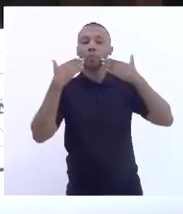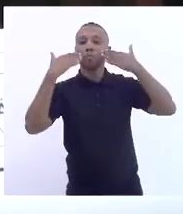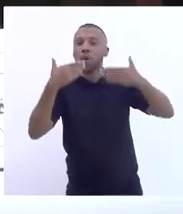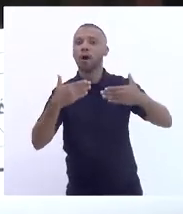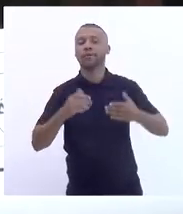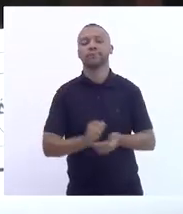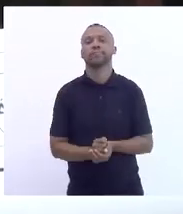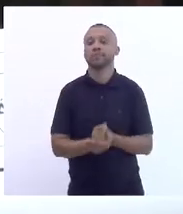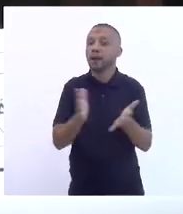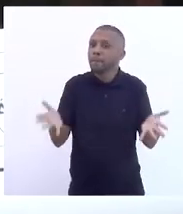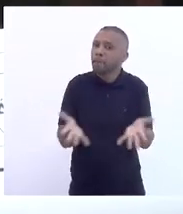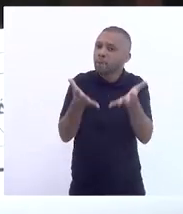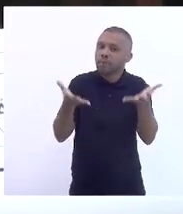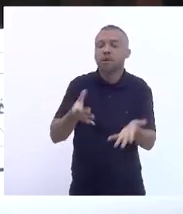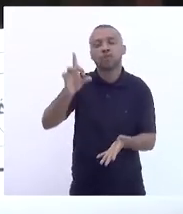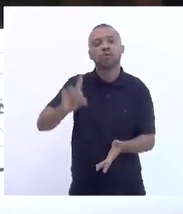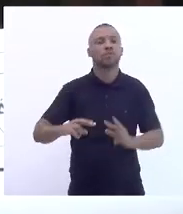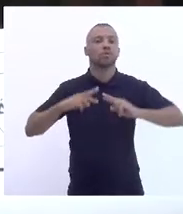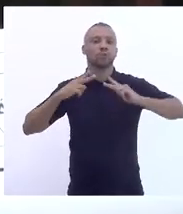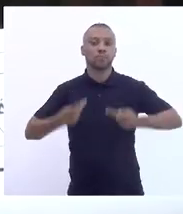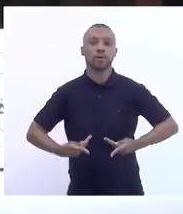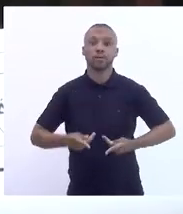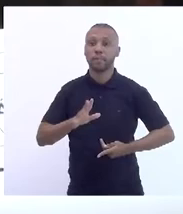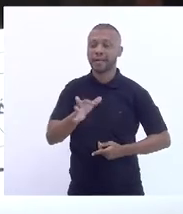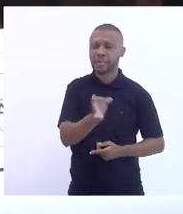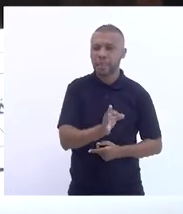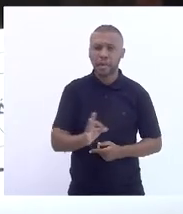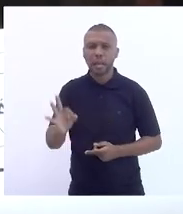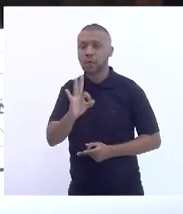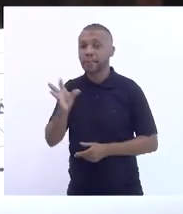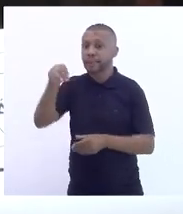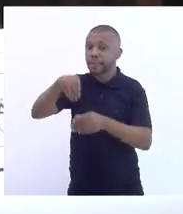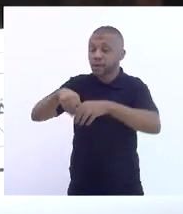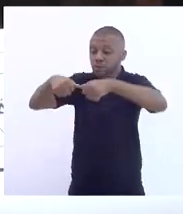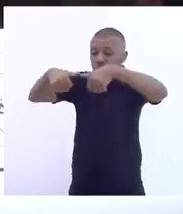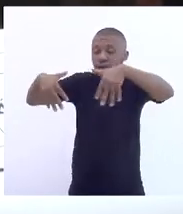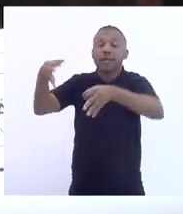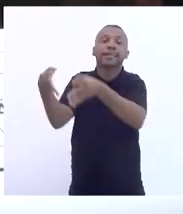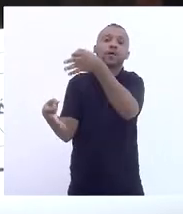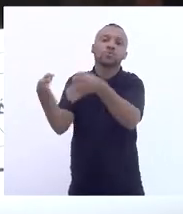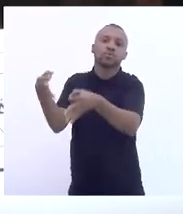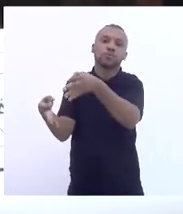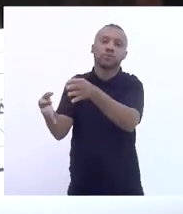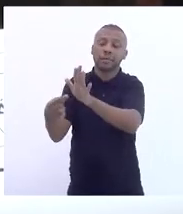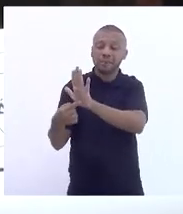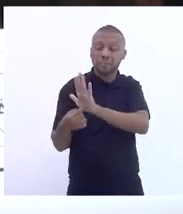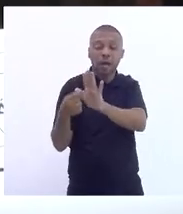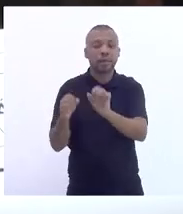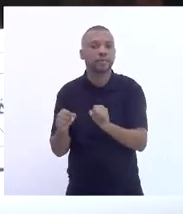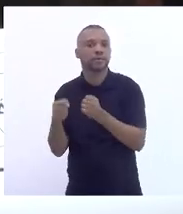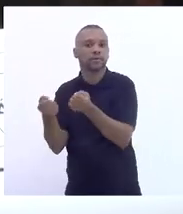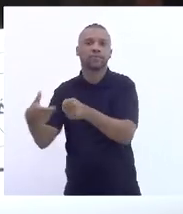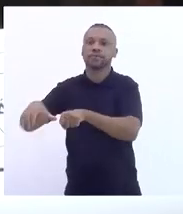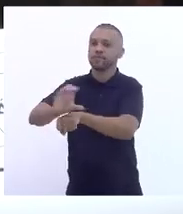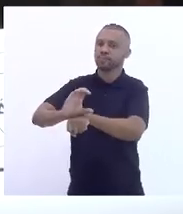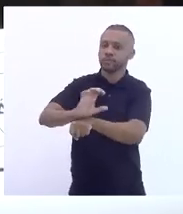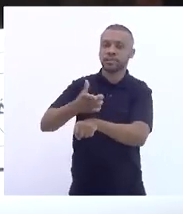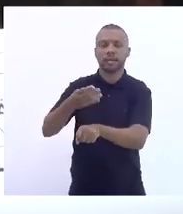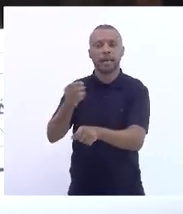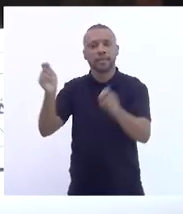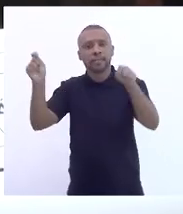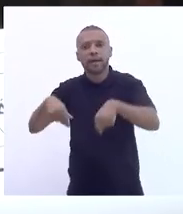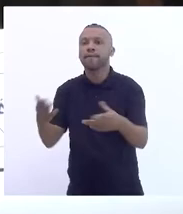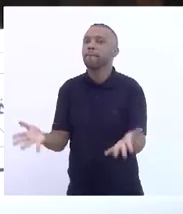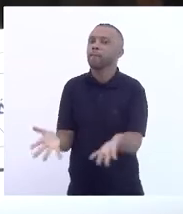promover Direitos Humanos mas nenhuma inscrição do sistema de Justiça tem expressamente garantido na condição que ela deve